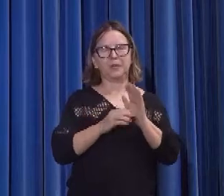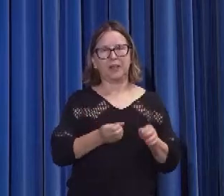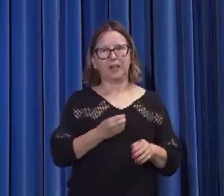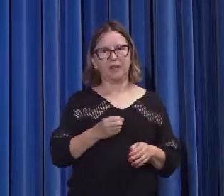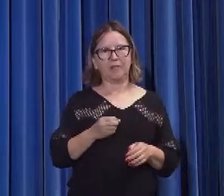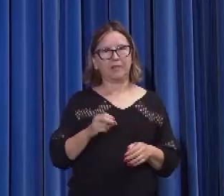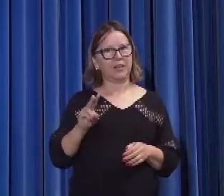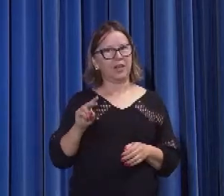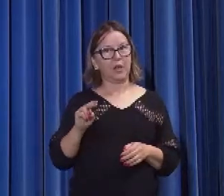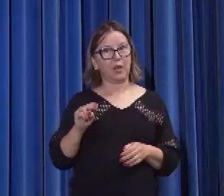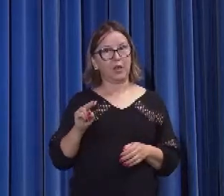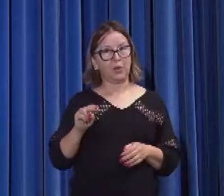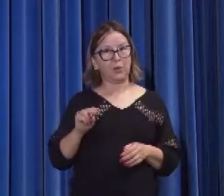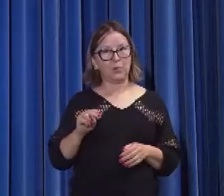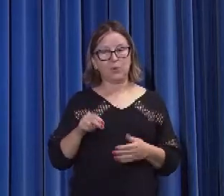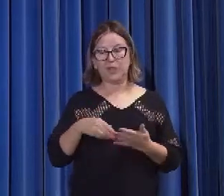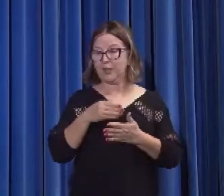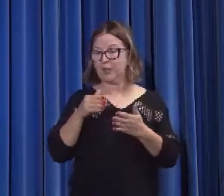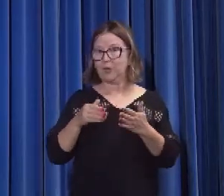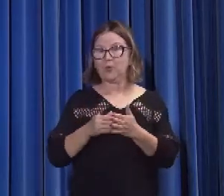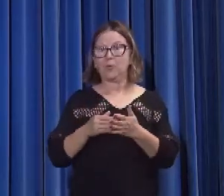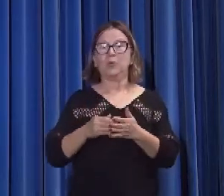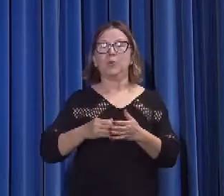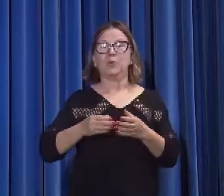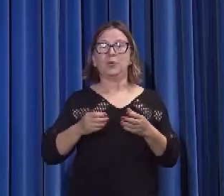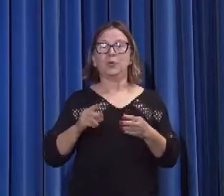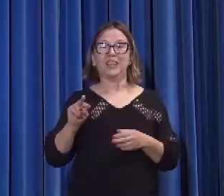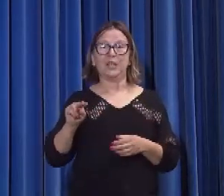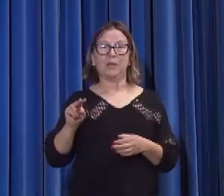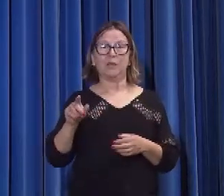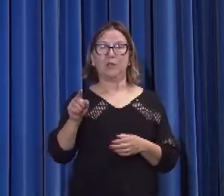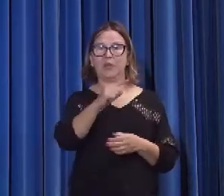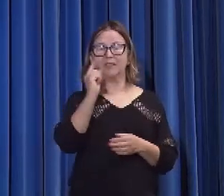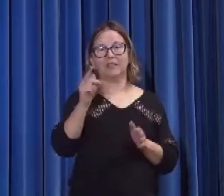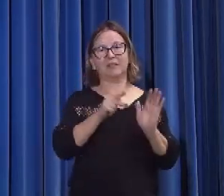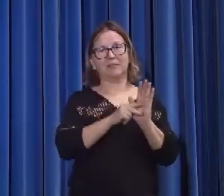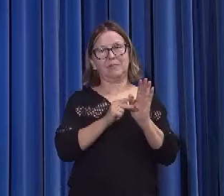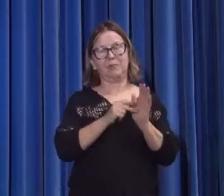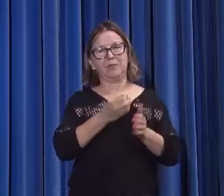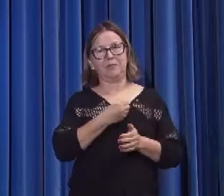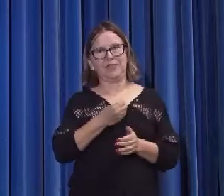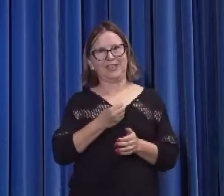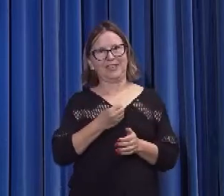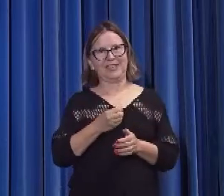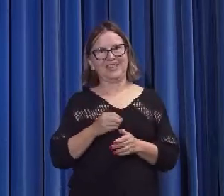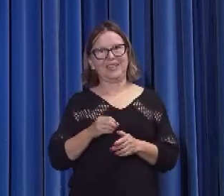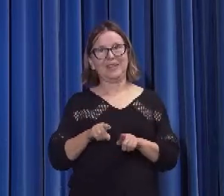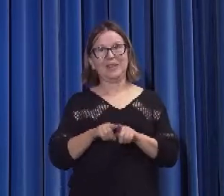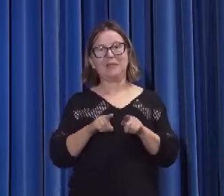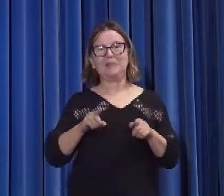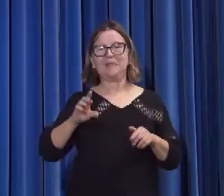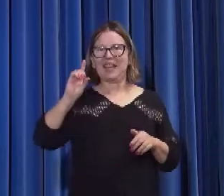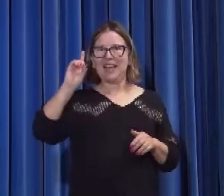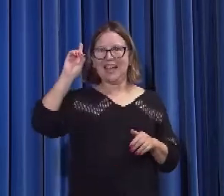como Deus quer. Por quê? Porque a palavra de Deus vai dizer que nós somos filhos dele.